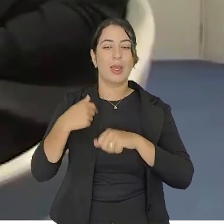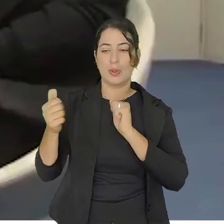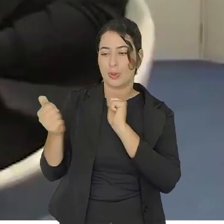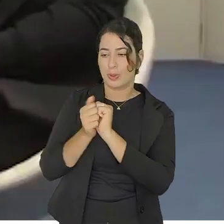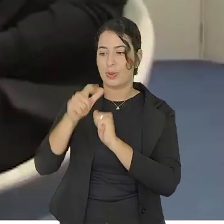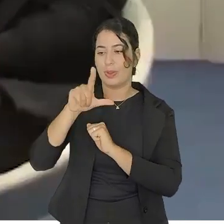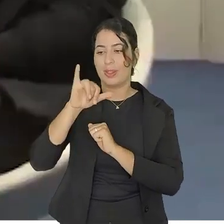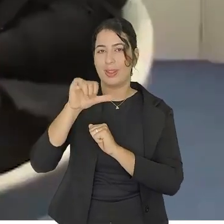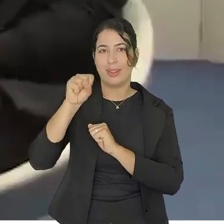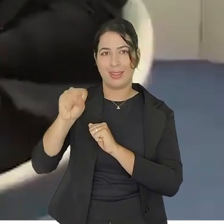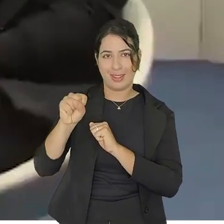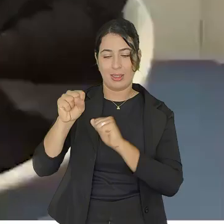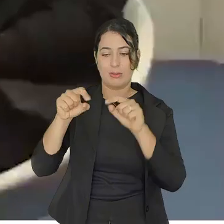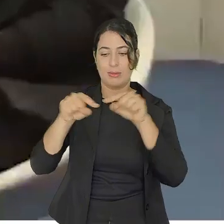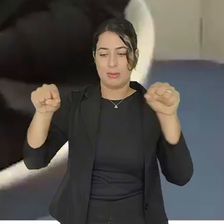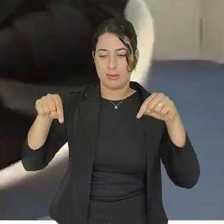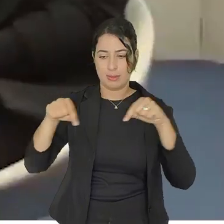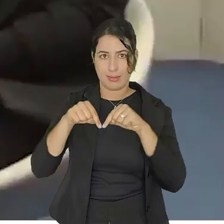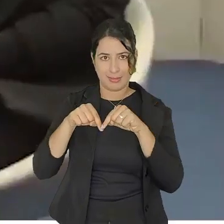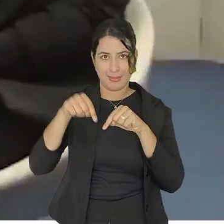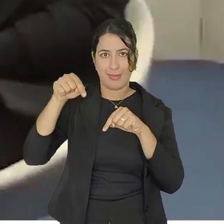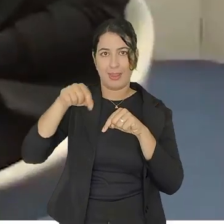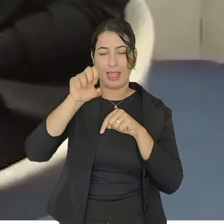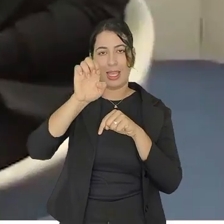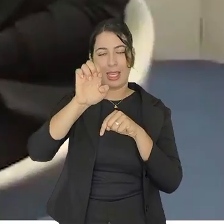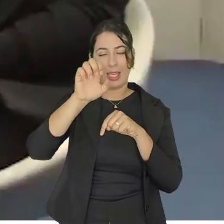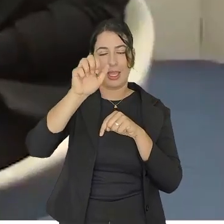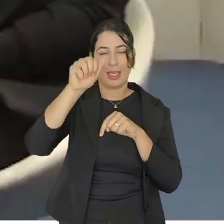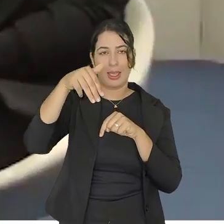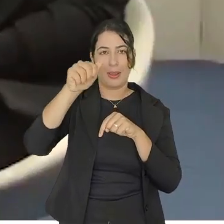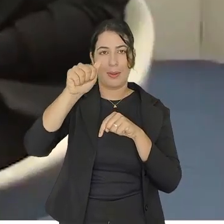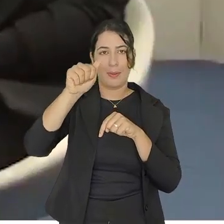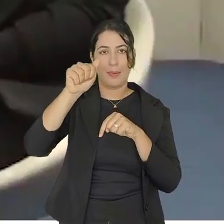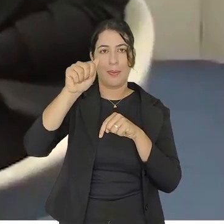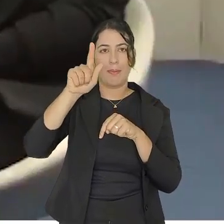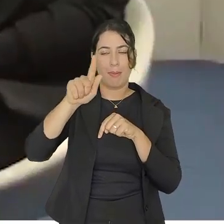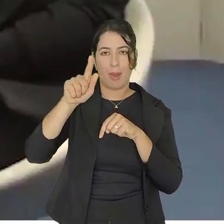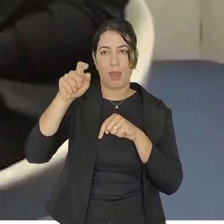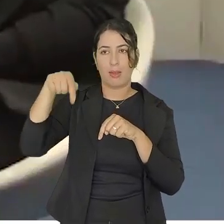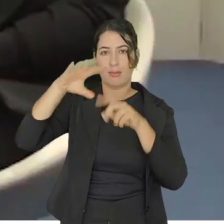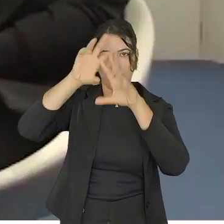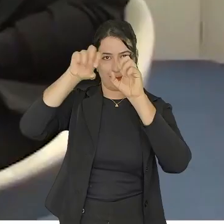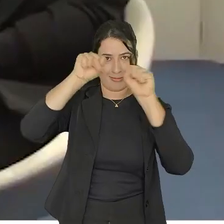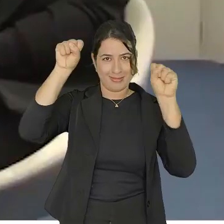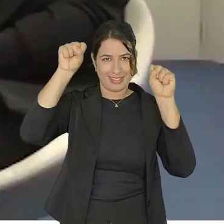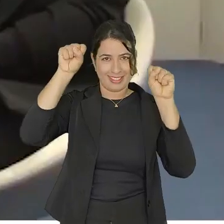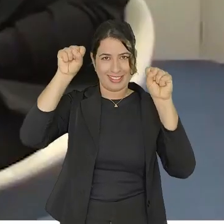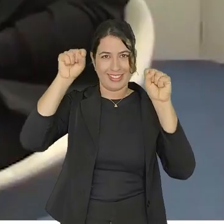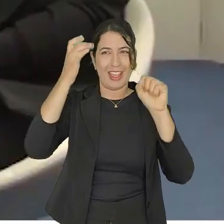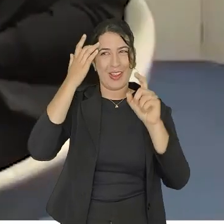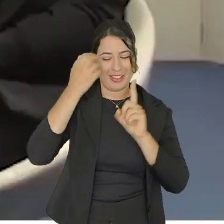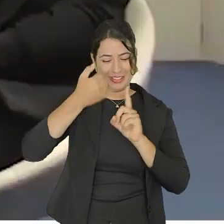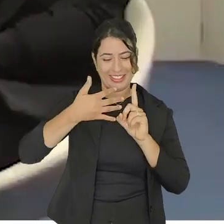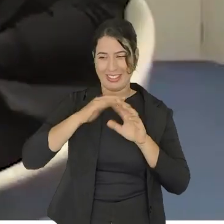com a Liz na sala multiuso da EMAG, aqui no tribunal. E acho que da minha descrição, por